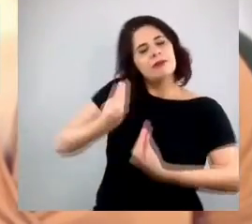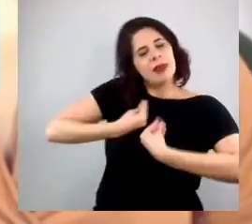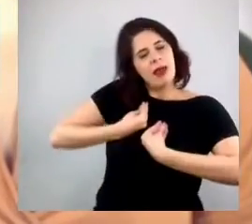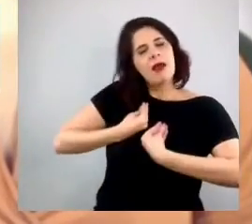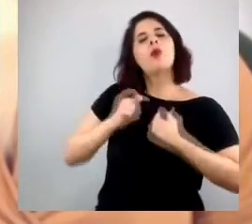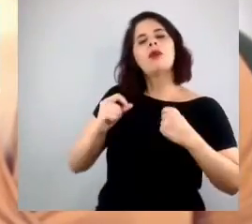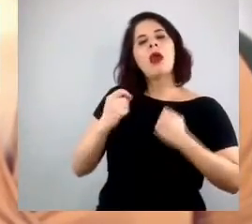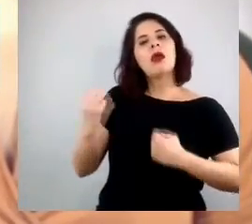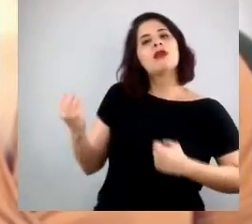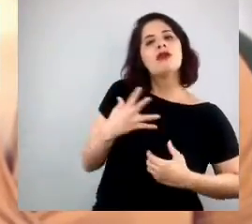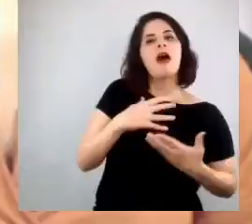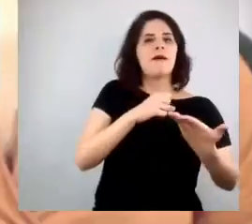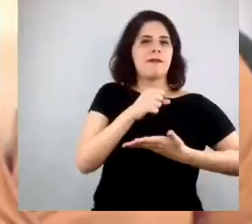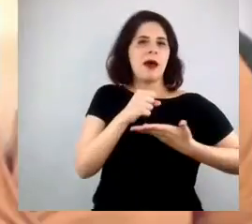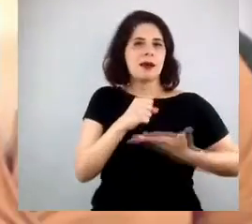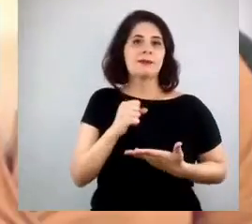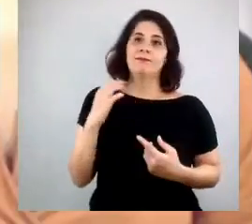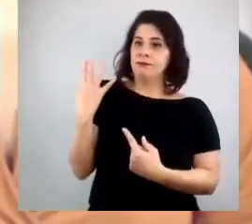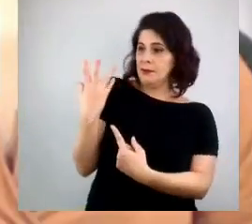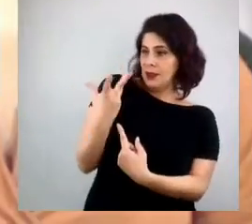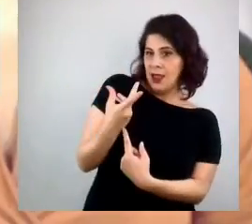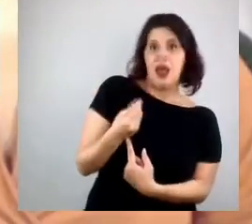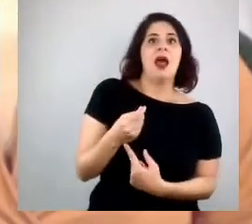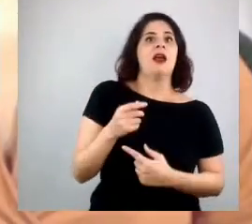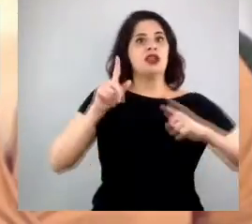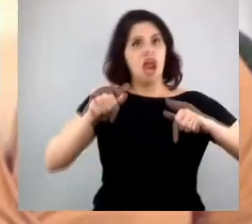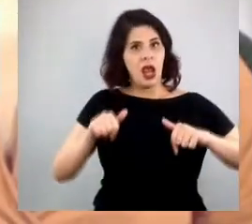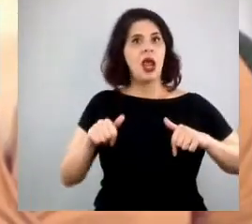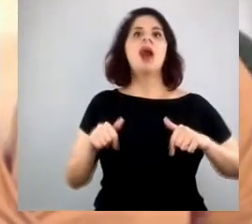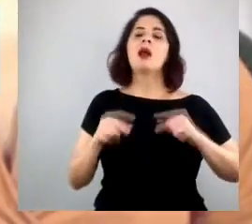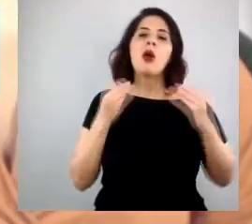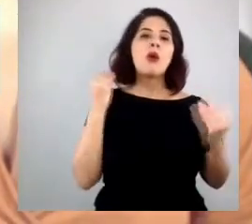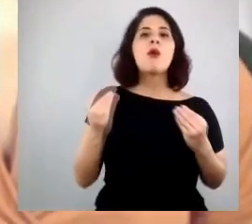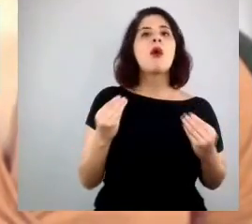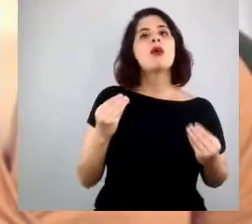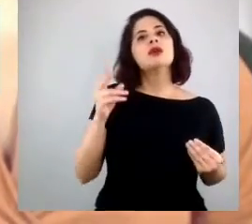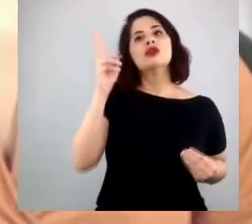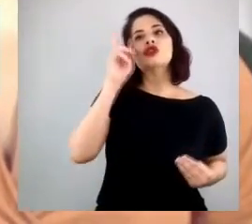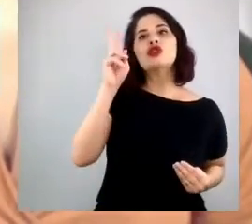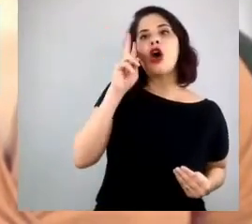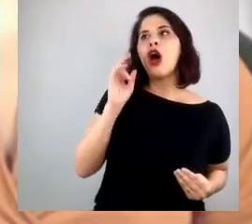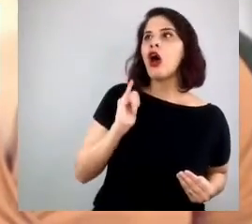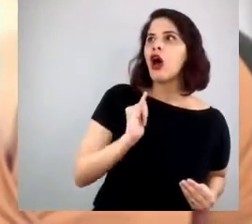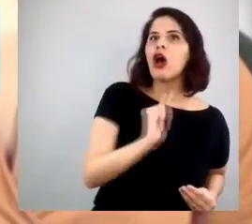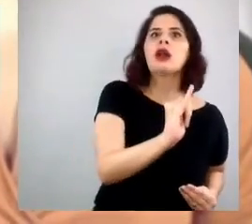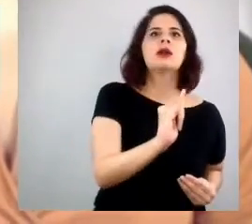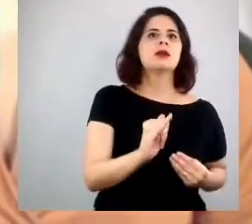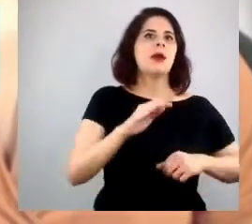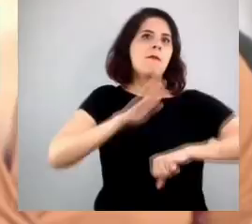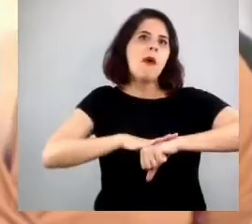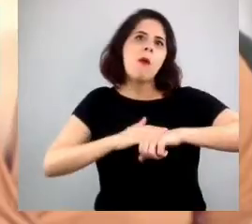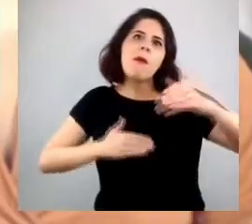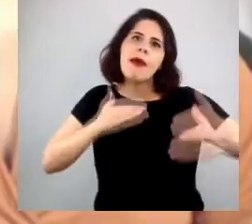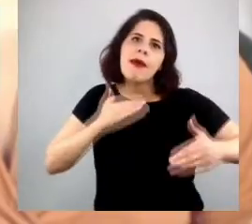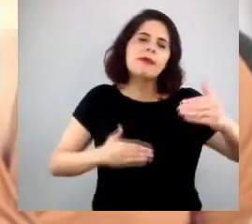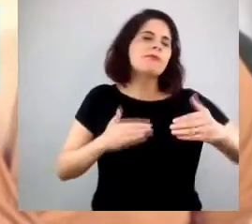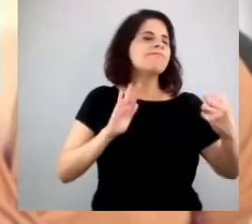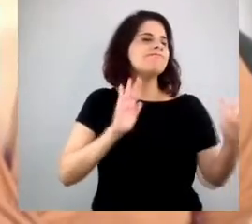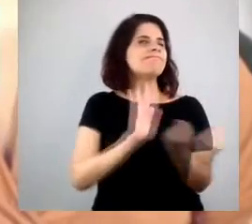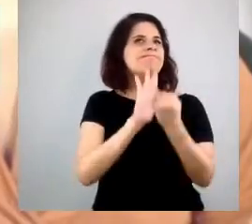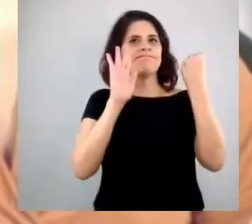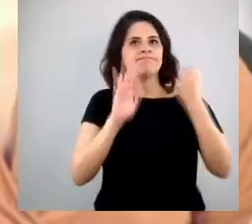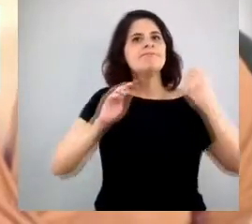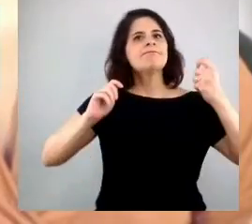foi uma ferramenta para grandes histórias, né? Grandes momentos históricos e faz acontecer